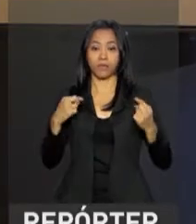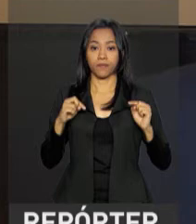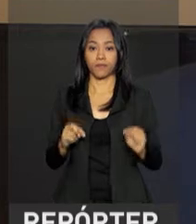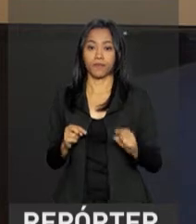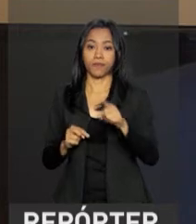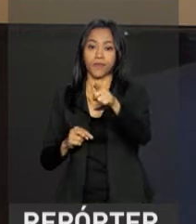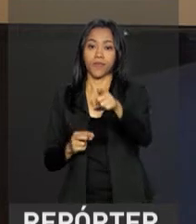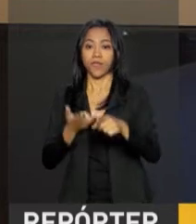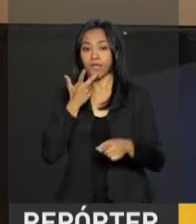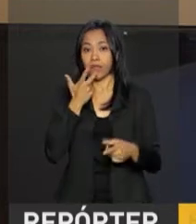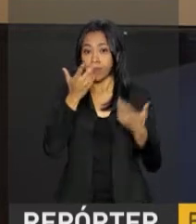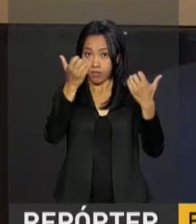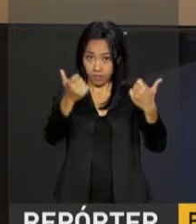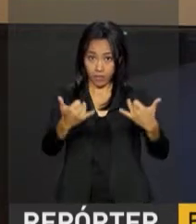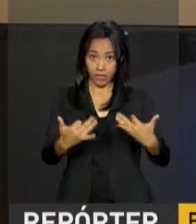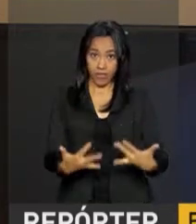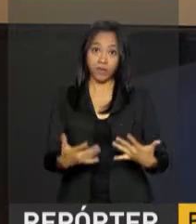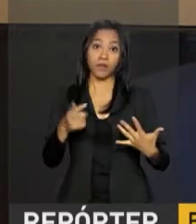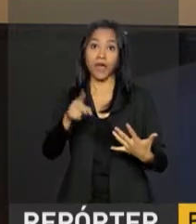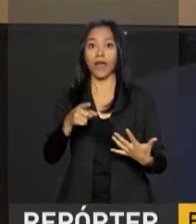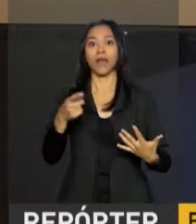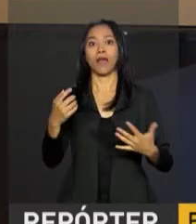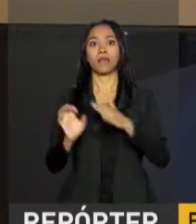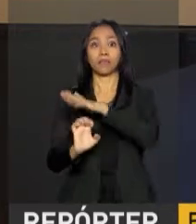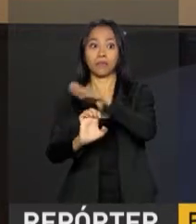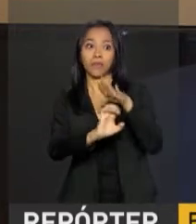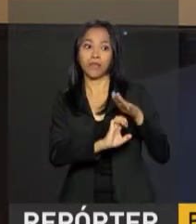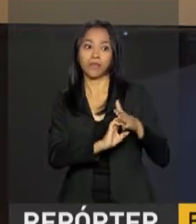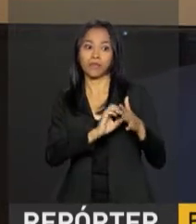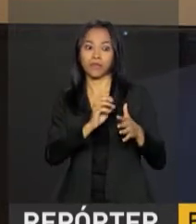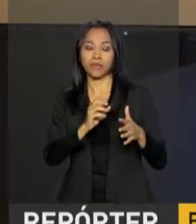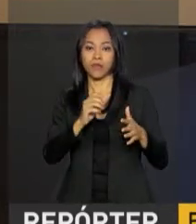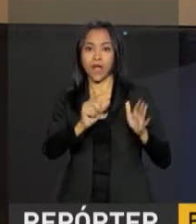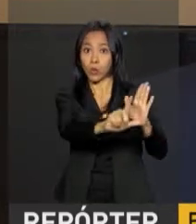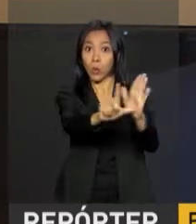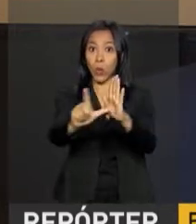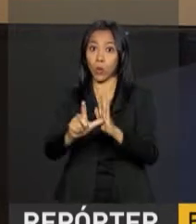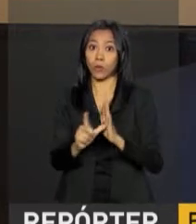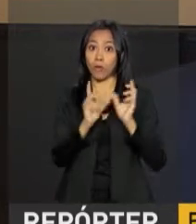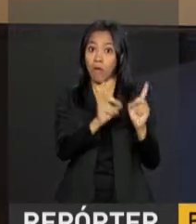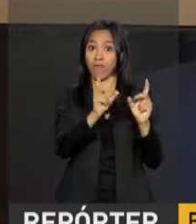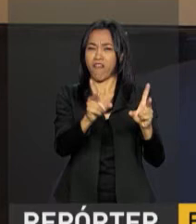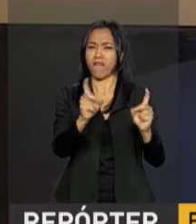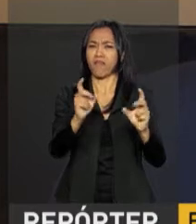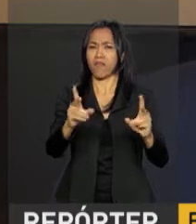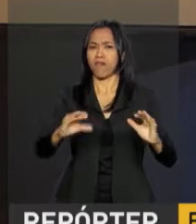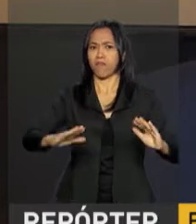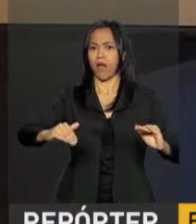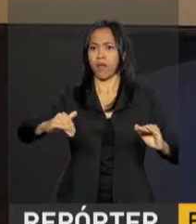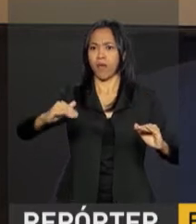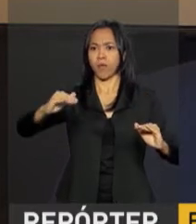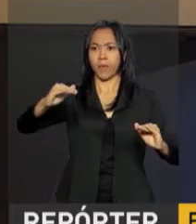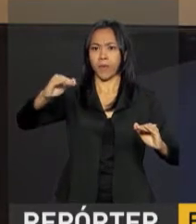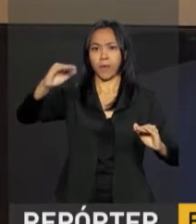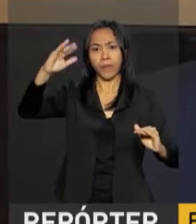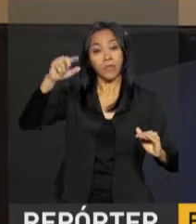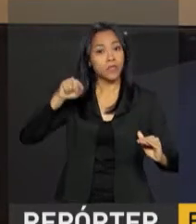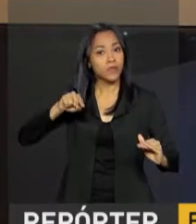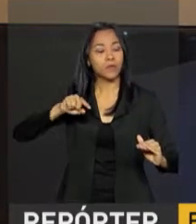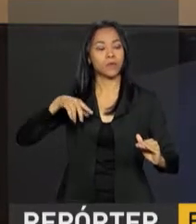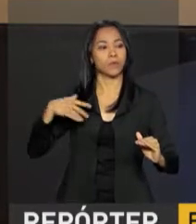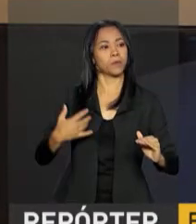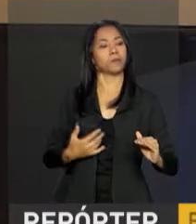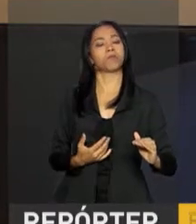o otimismo do empresário é a reação das vendas. As vendas no varejo elas vêm crescendo nos últimos meses. A gente pode dizer que o cenário